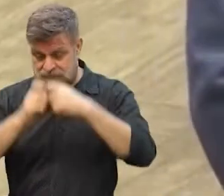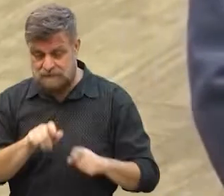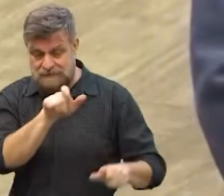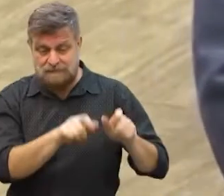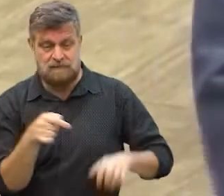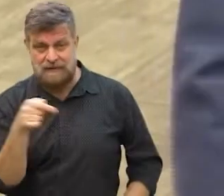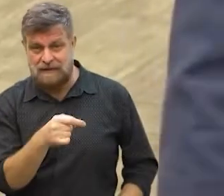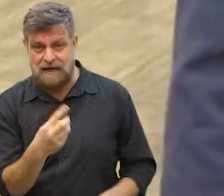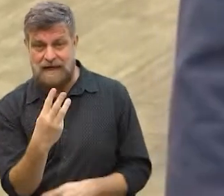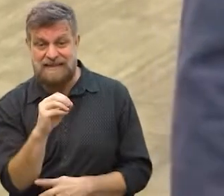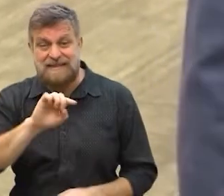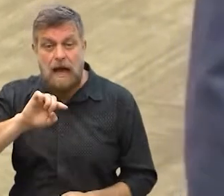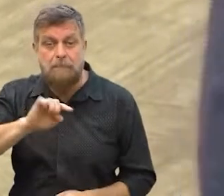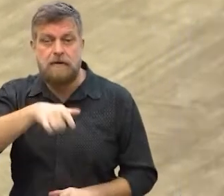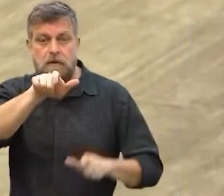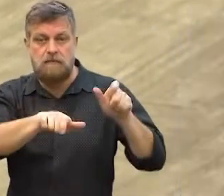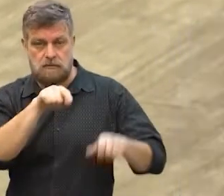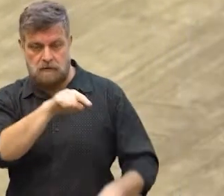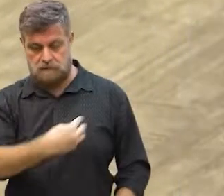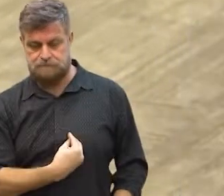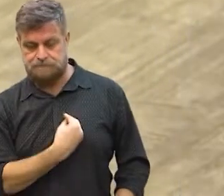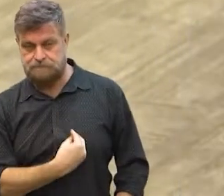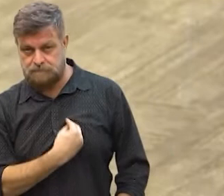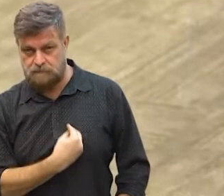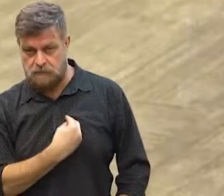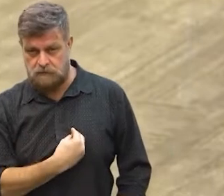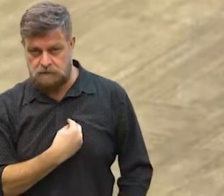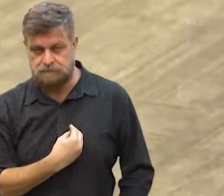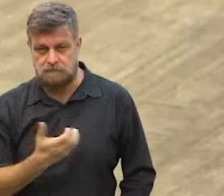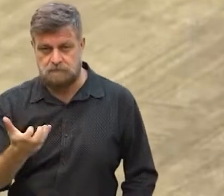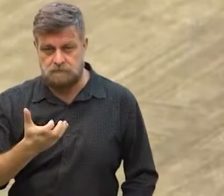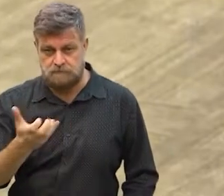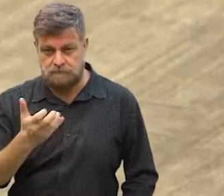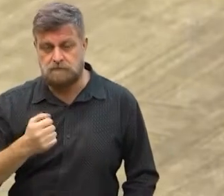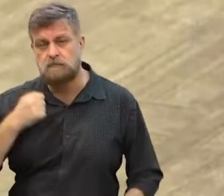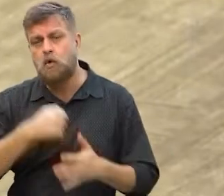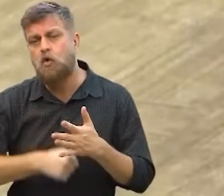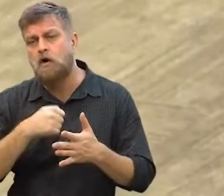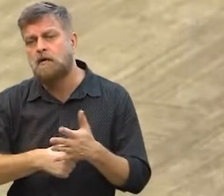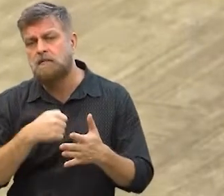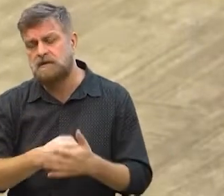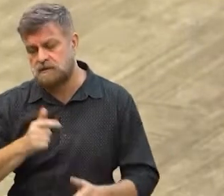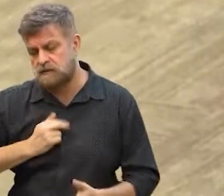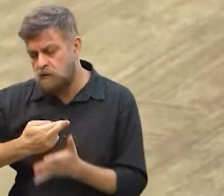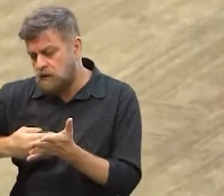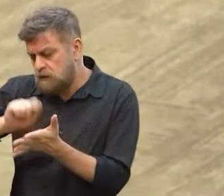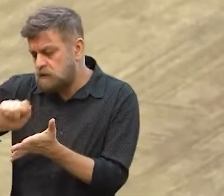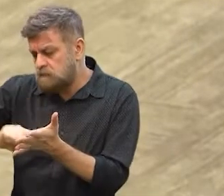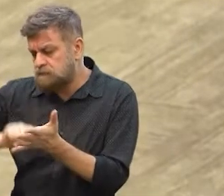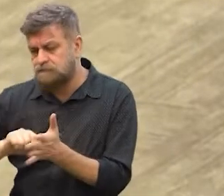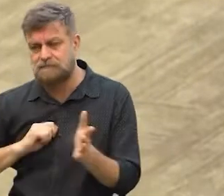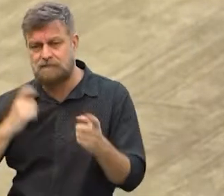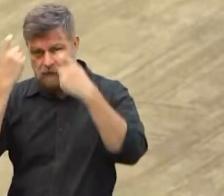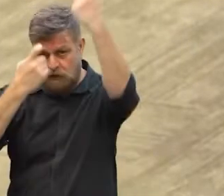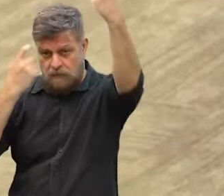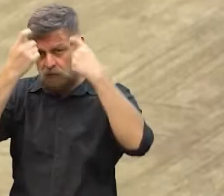dos usuários, que são 30 mil usuários ali naquela região. E quero deixar aqui uma cobrança onde foi feita através desse requerimento, onde eu